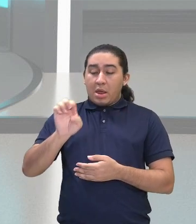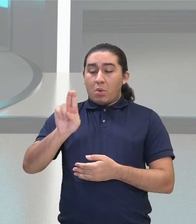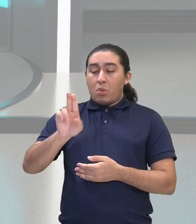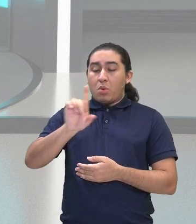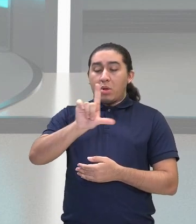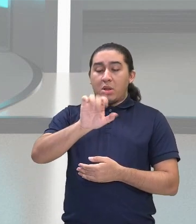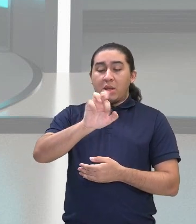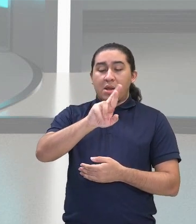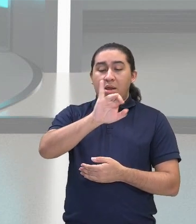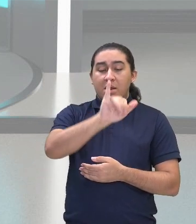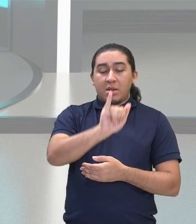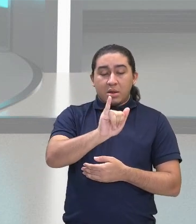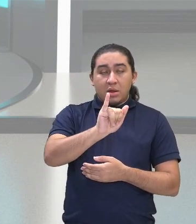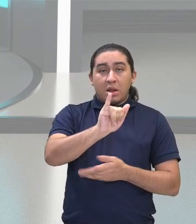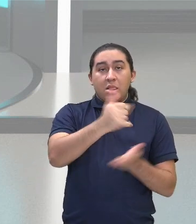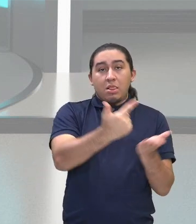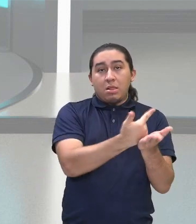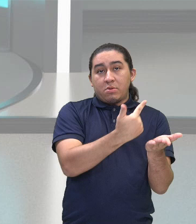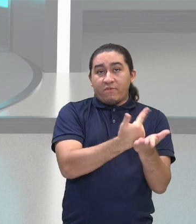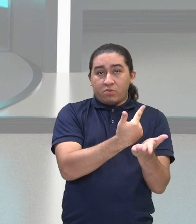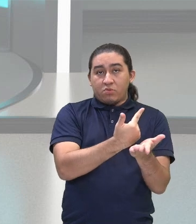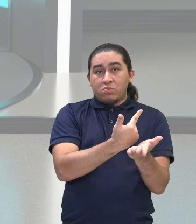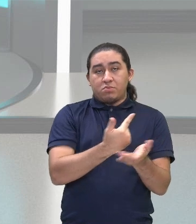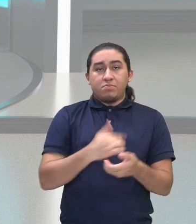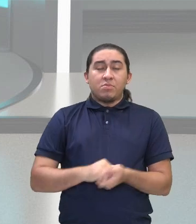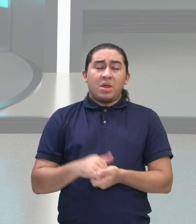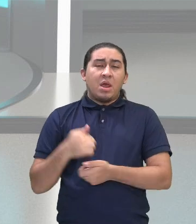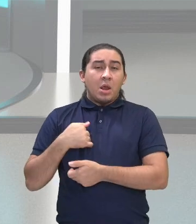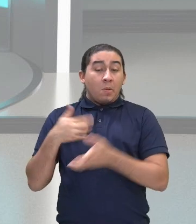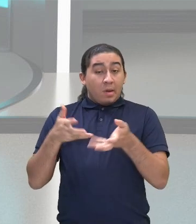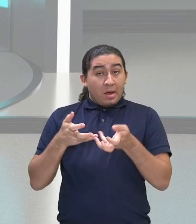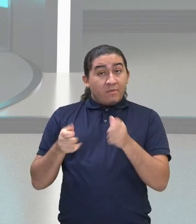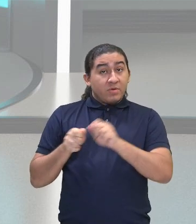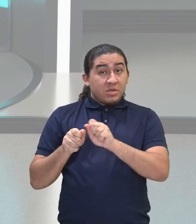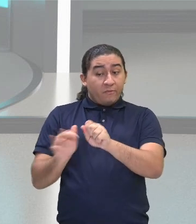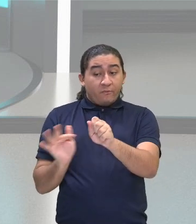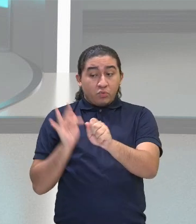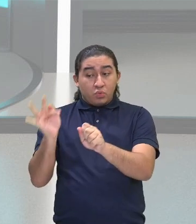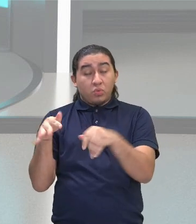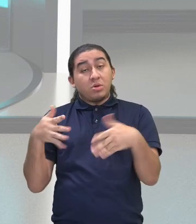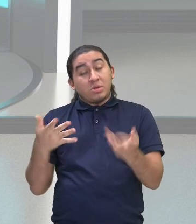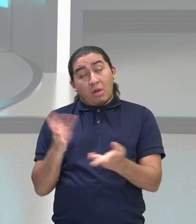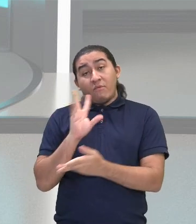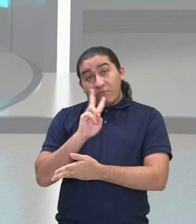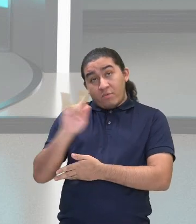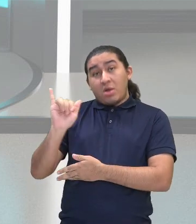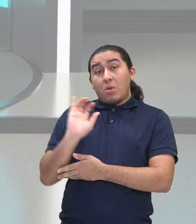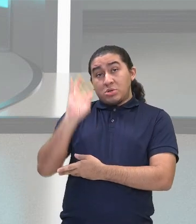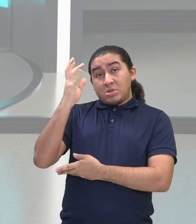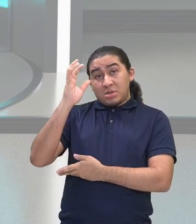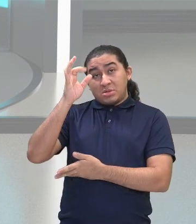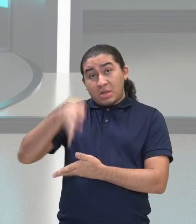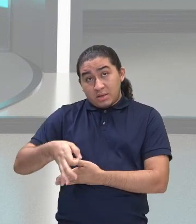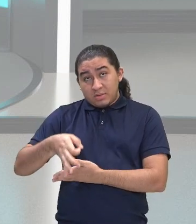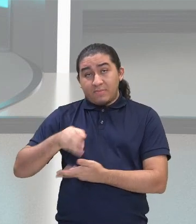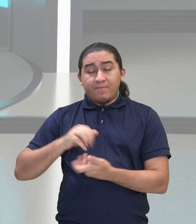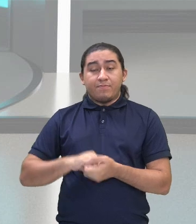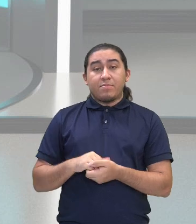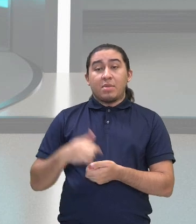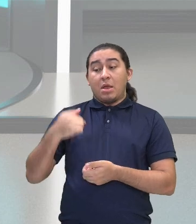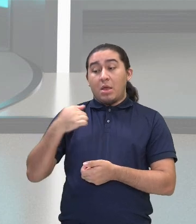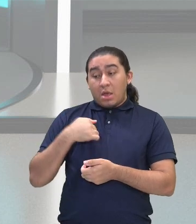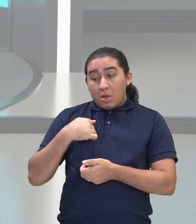Secas. É algo que eu planejei, que vai acontecer no futuro. Eu lerei Vidas Secas,